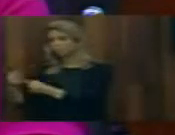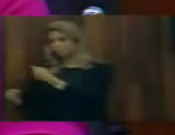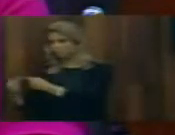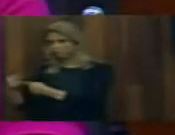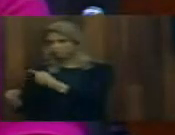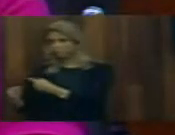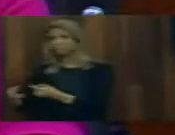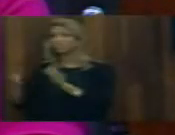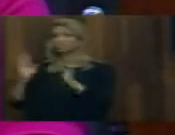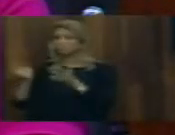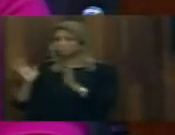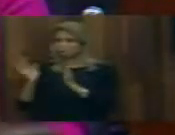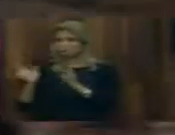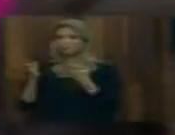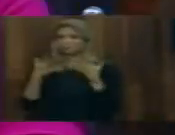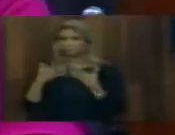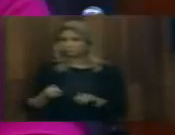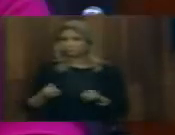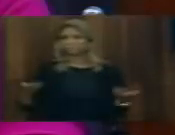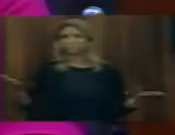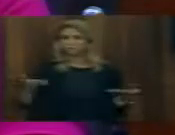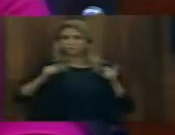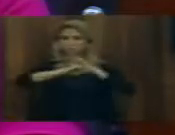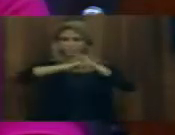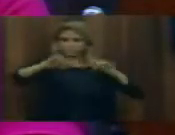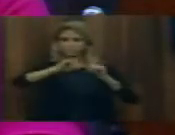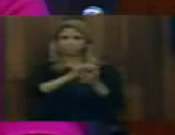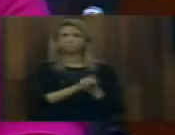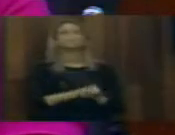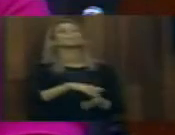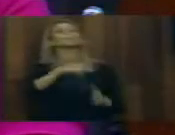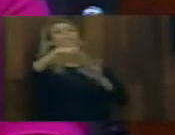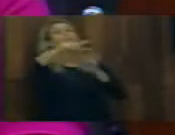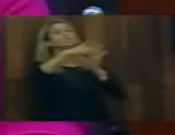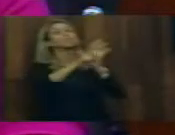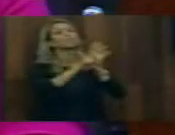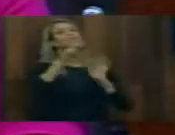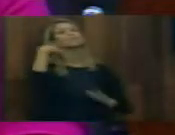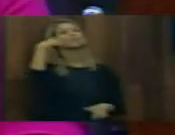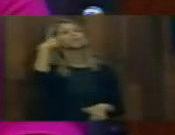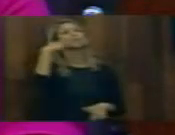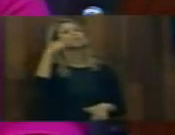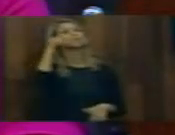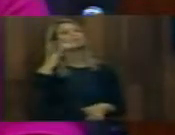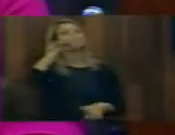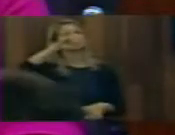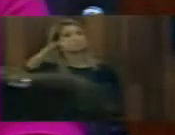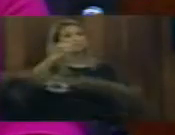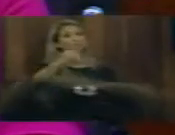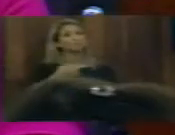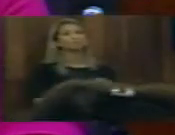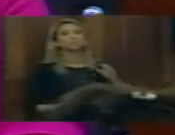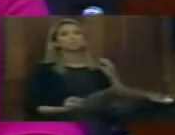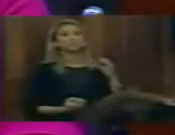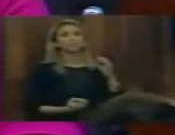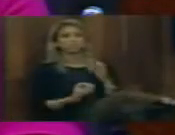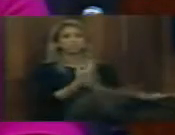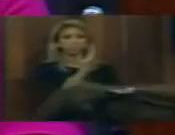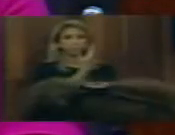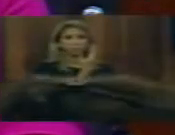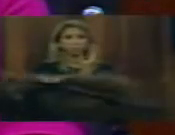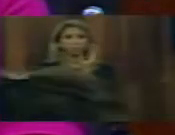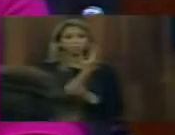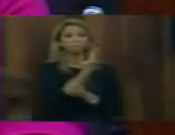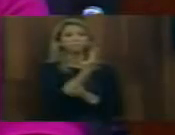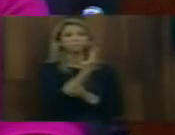de Lei 0200-2018, Letícia dos Santos Jota, institui o Estatuto Municipal da Promoção e